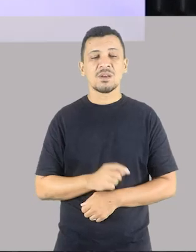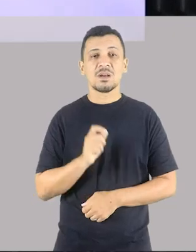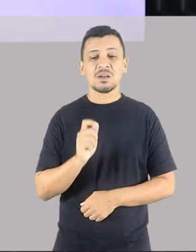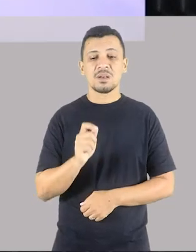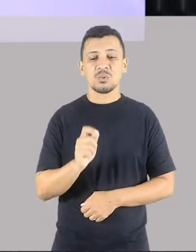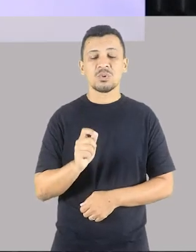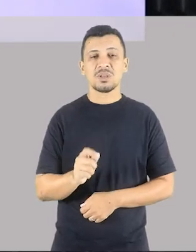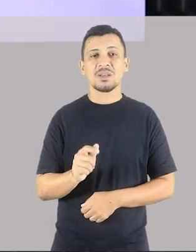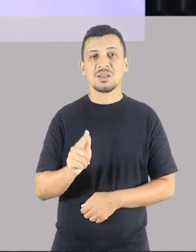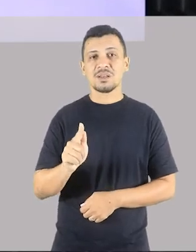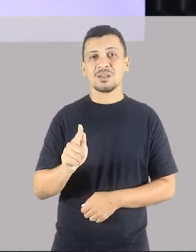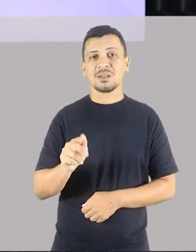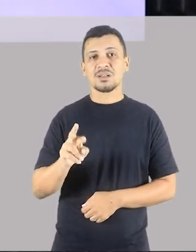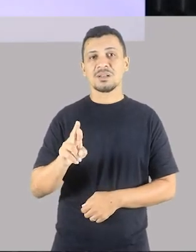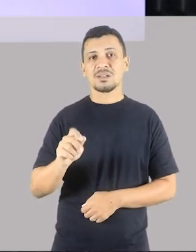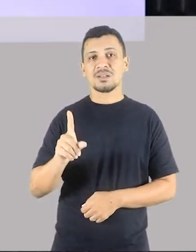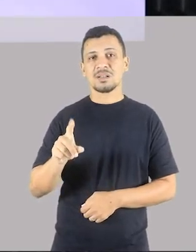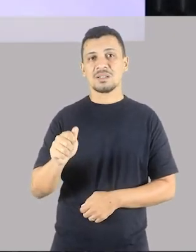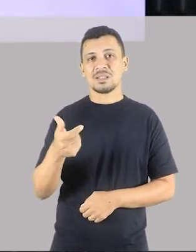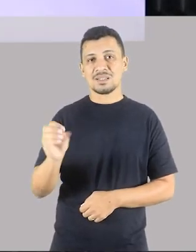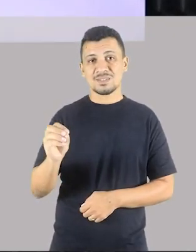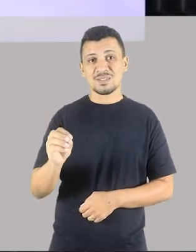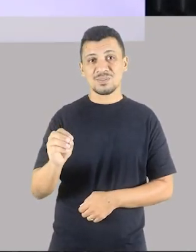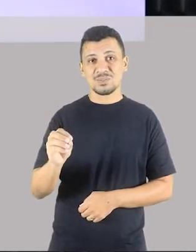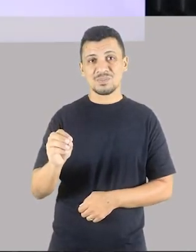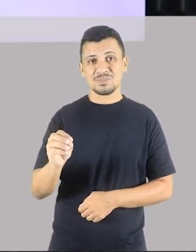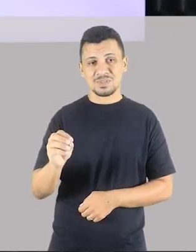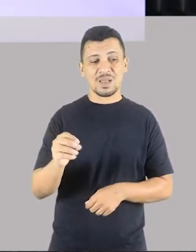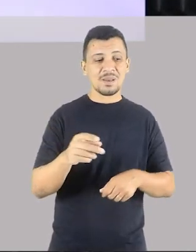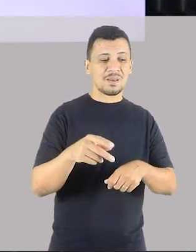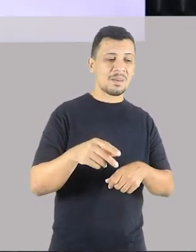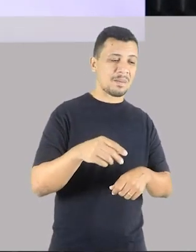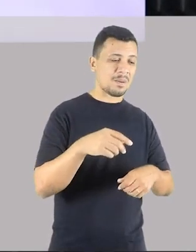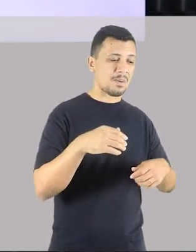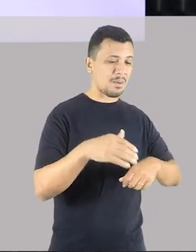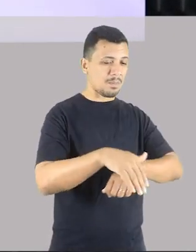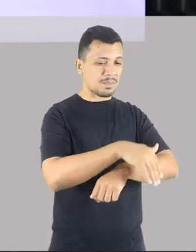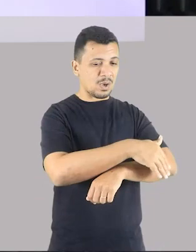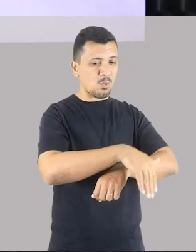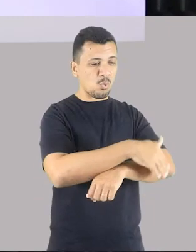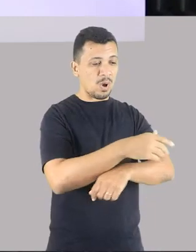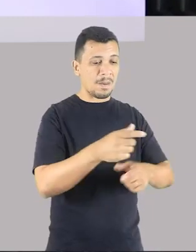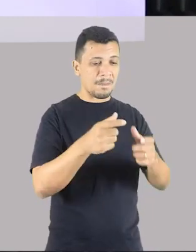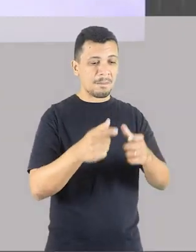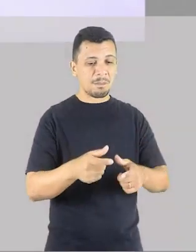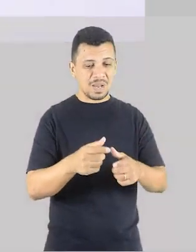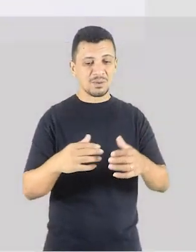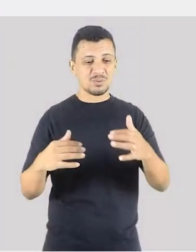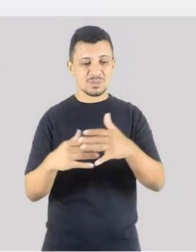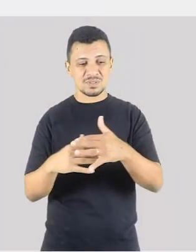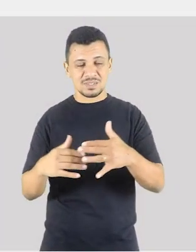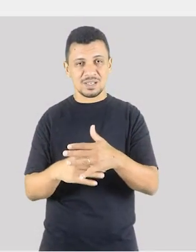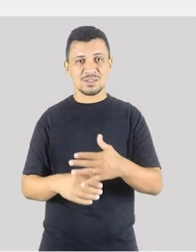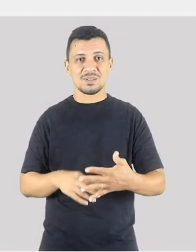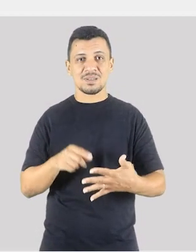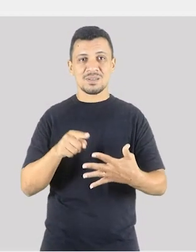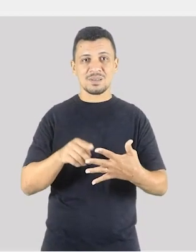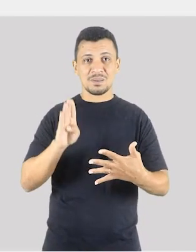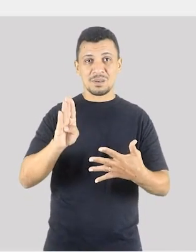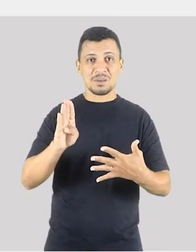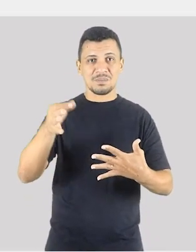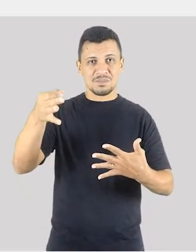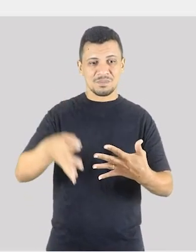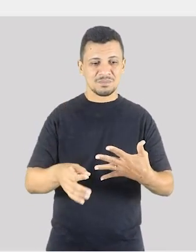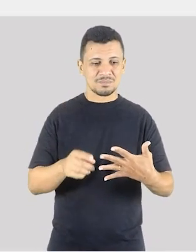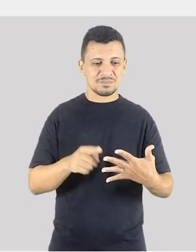meu país, meu continente. Então isso é gradação, aí sim. Opção correta, né, gente? Lá vem ela com